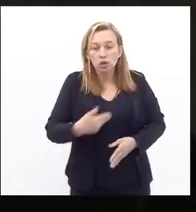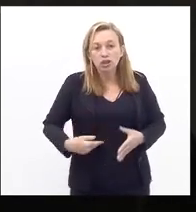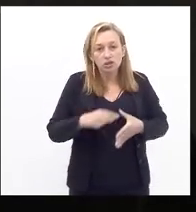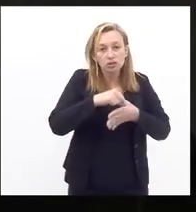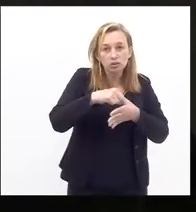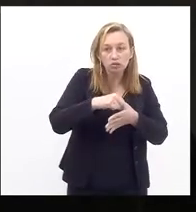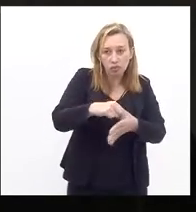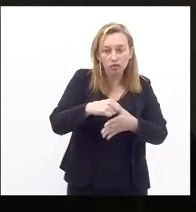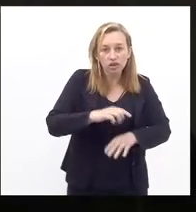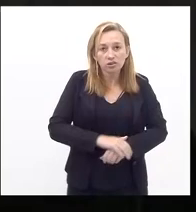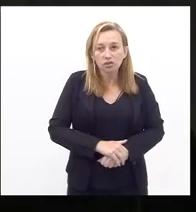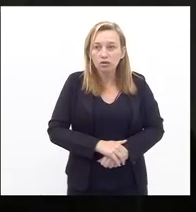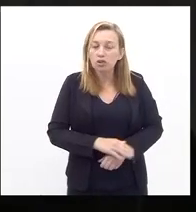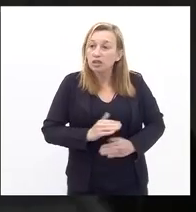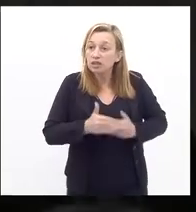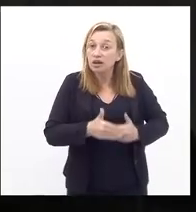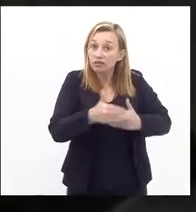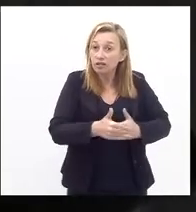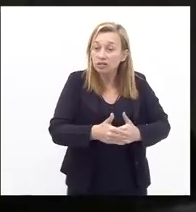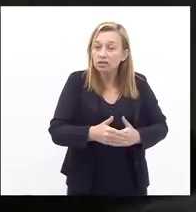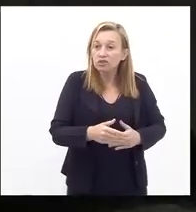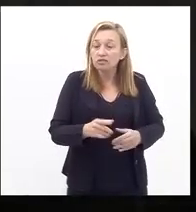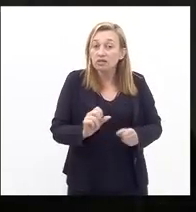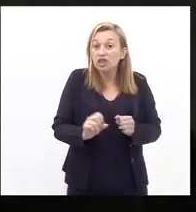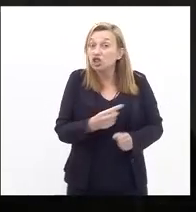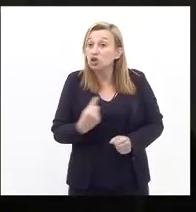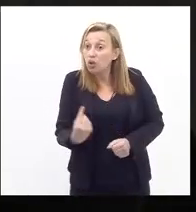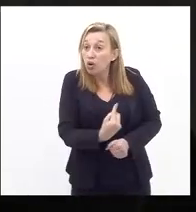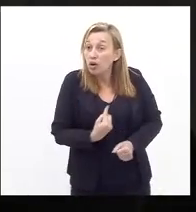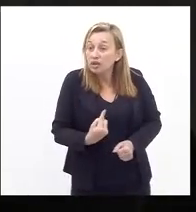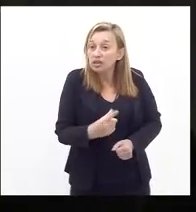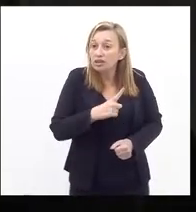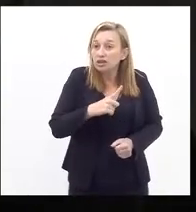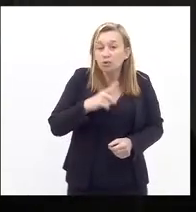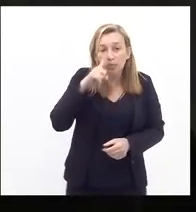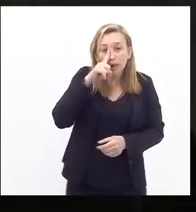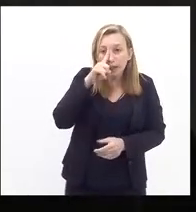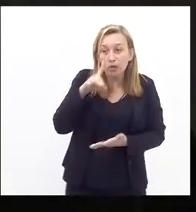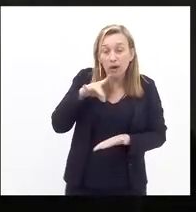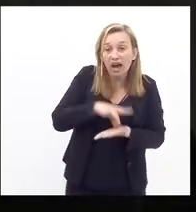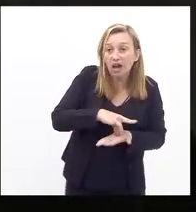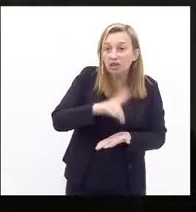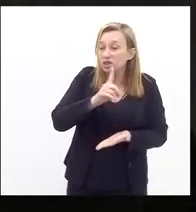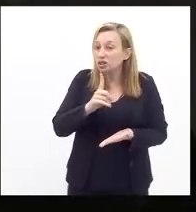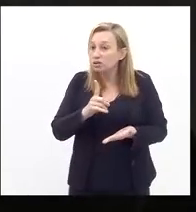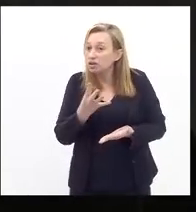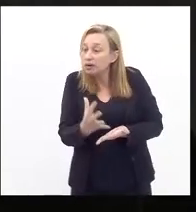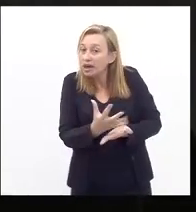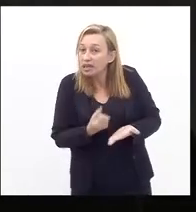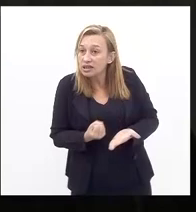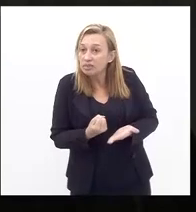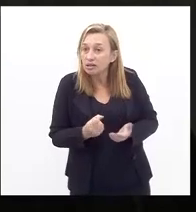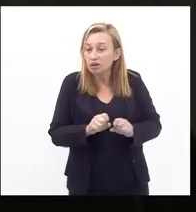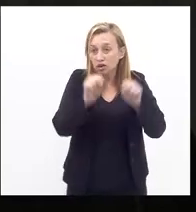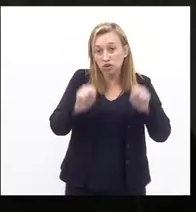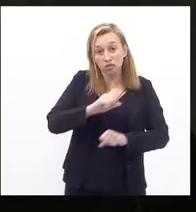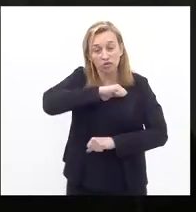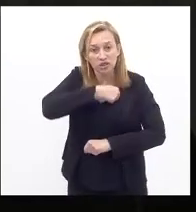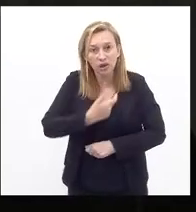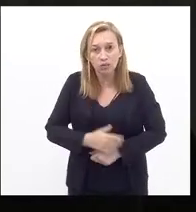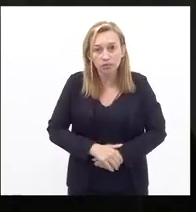do governo Com estes avanços fazendo com que nós temos um risco real de não sermos acolhidos do regime de recuperação